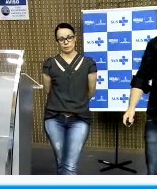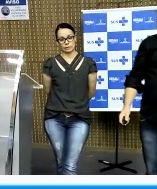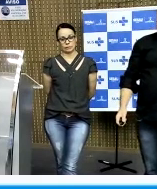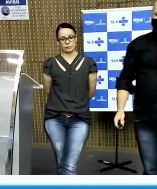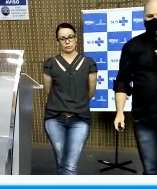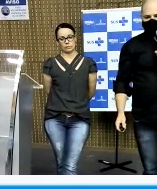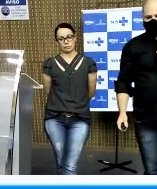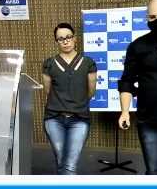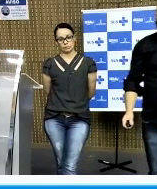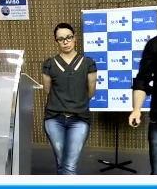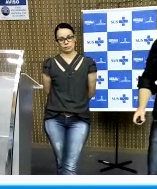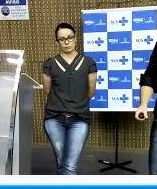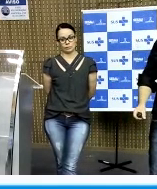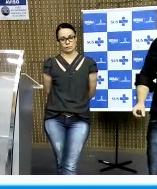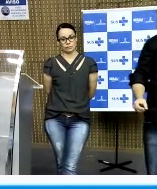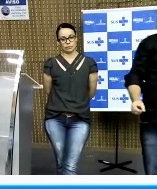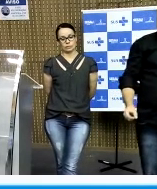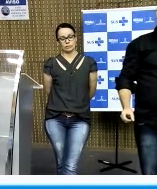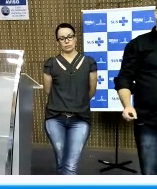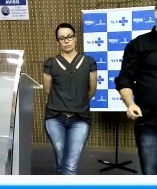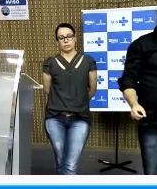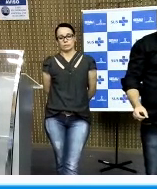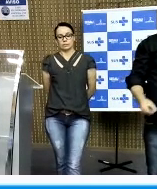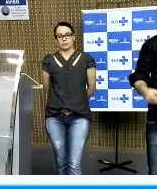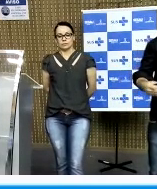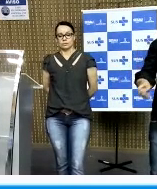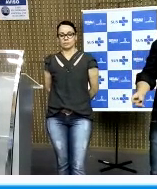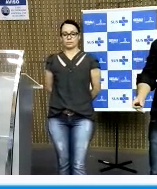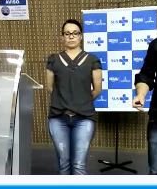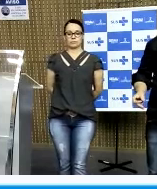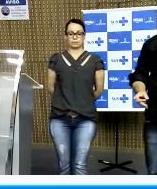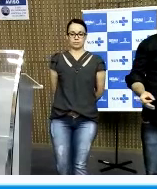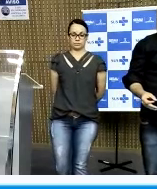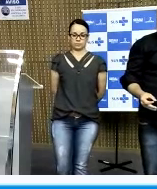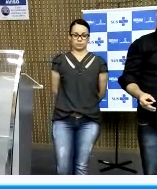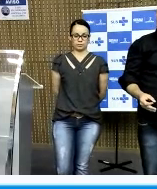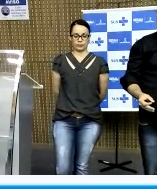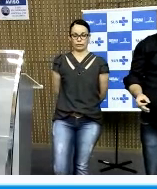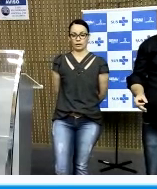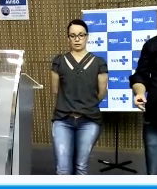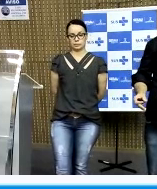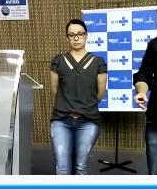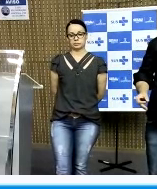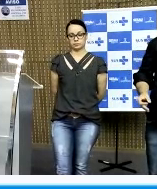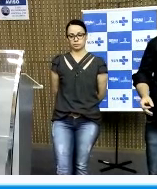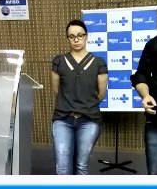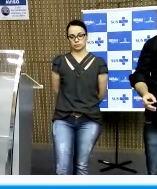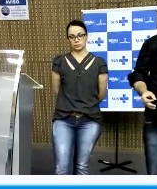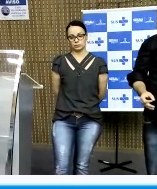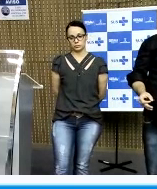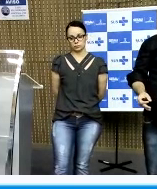A saúde nutricional. Nós temos as pessoas que se declaram estão acima do peso, 556